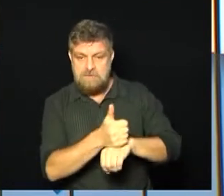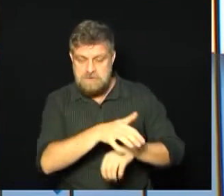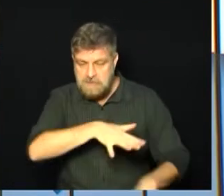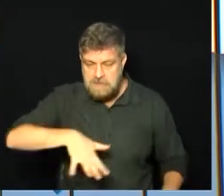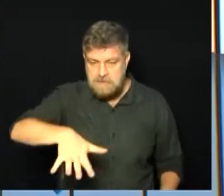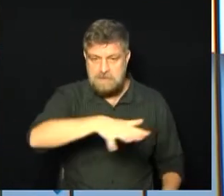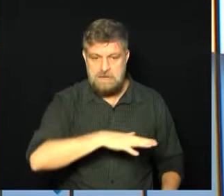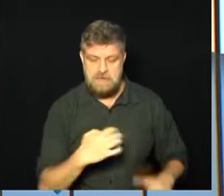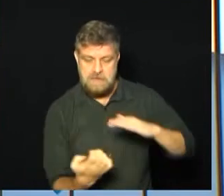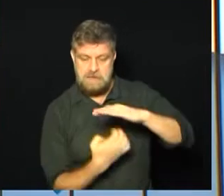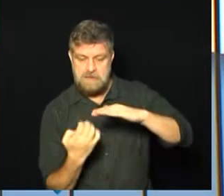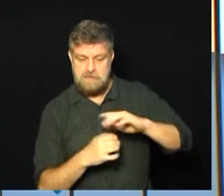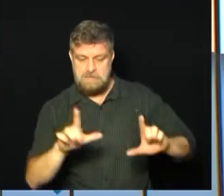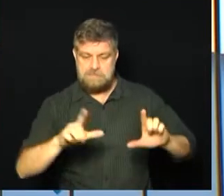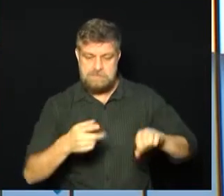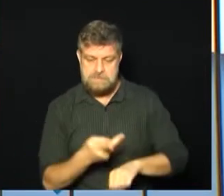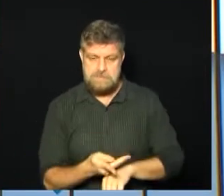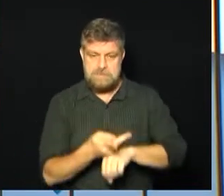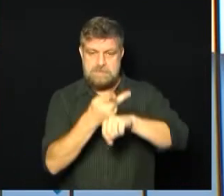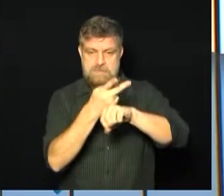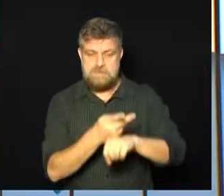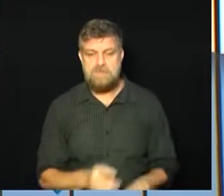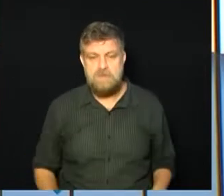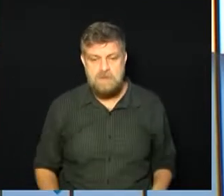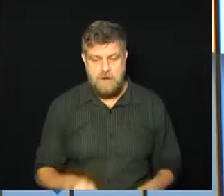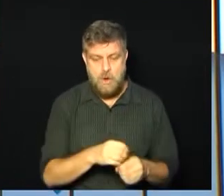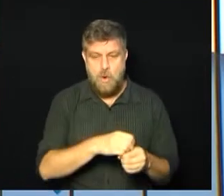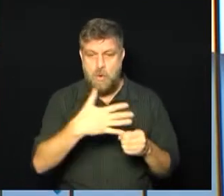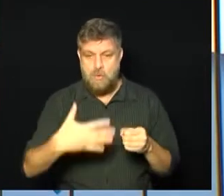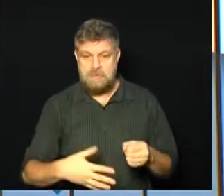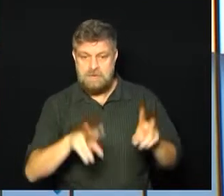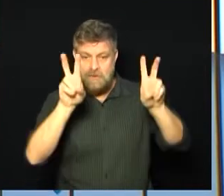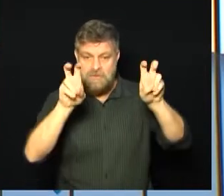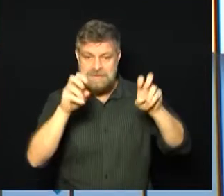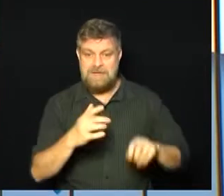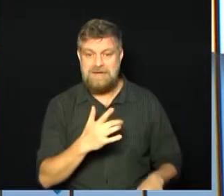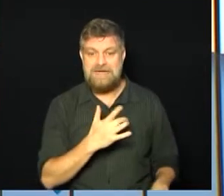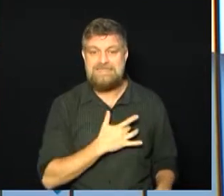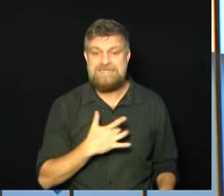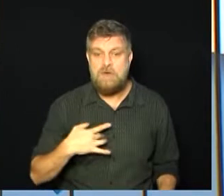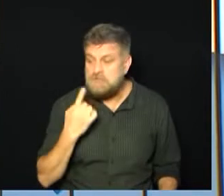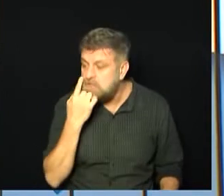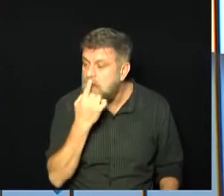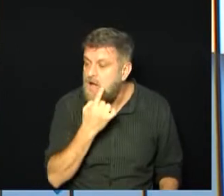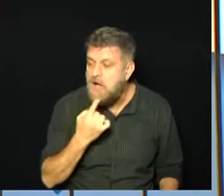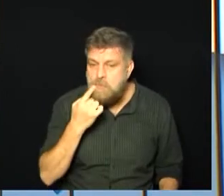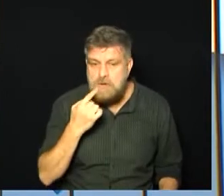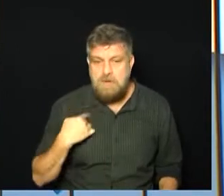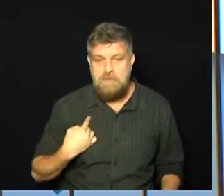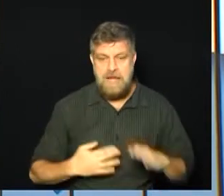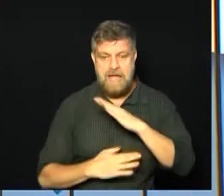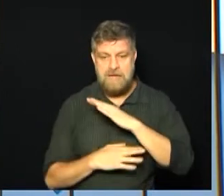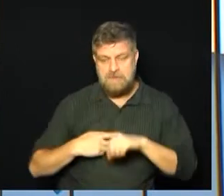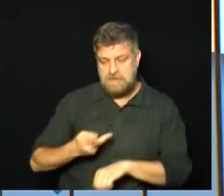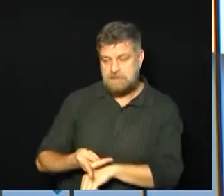imprensa, premiando os melhores conteúdos com o tema da saúde bucal. A TV Câmara Campinas concorre ao prêmio